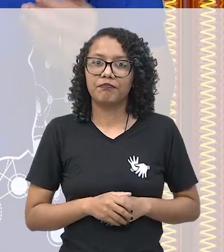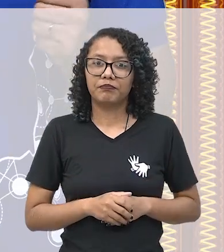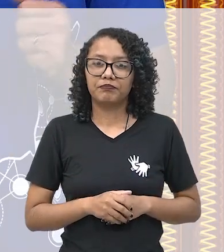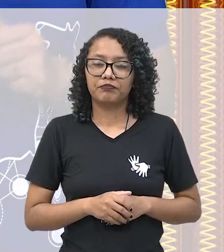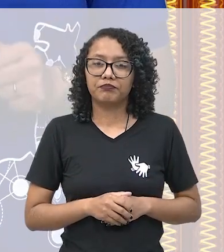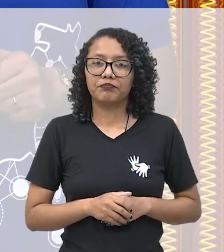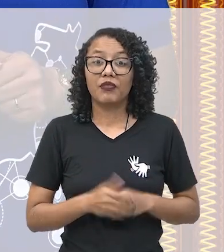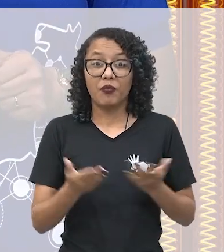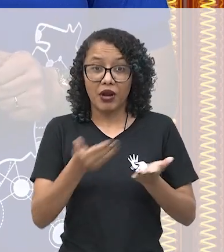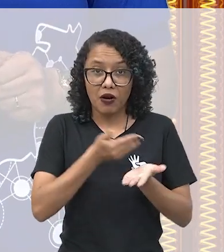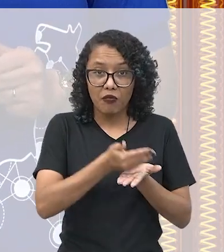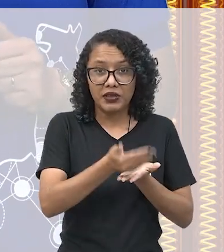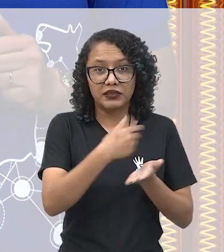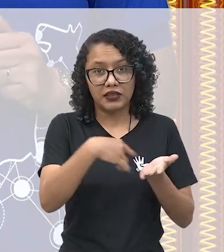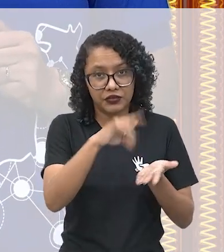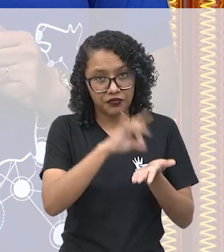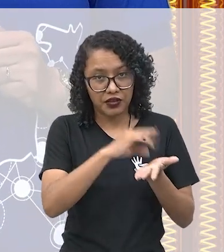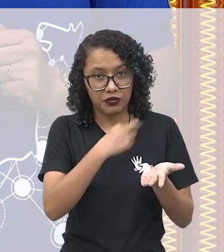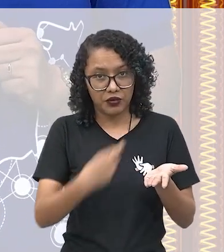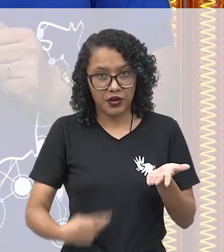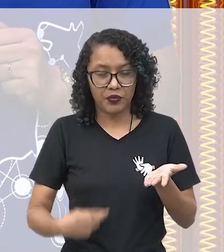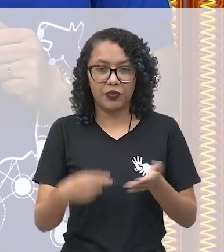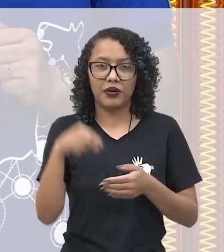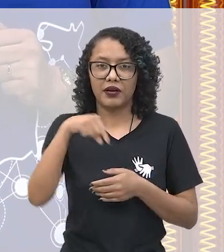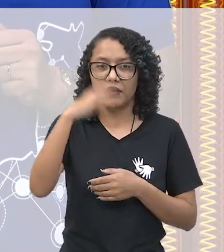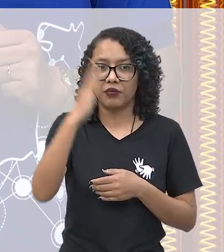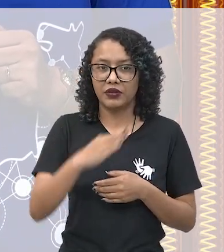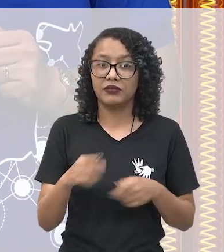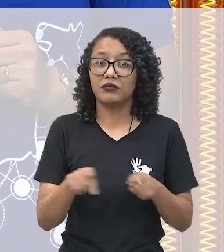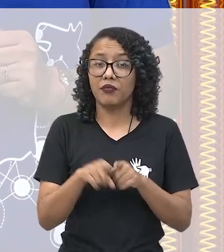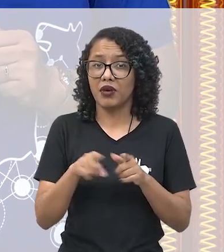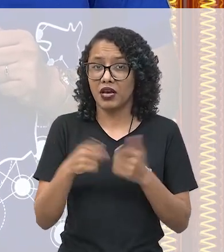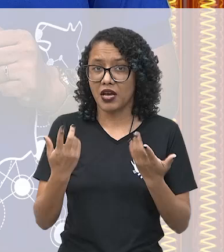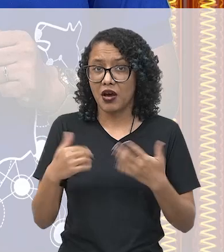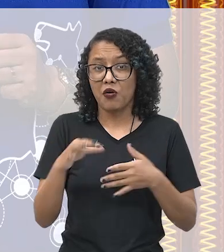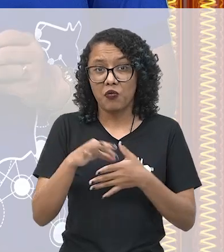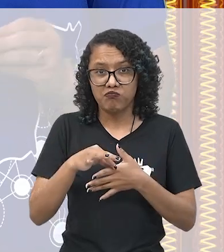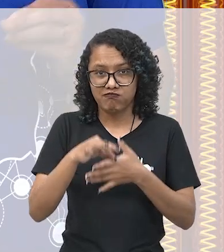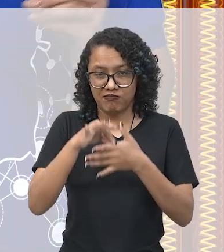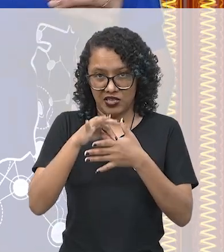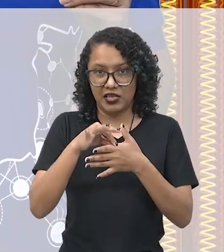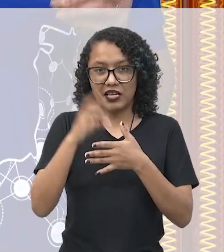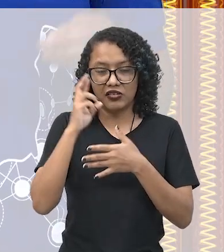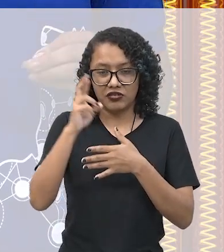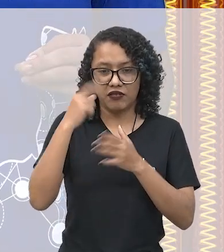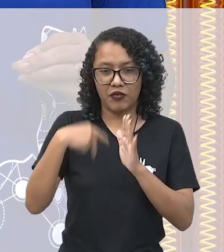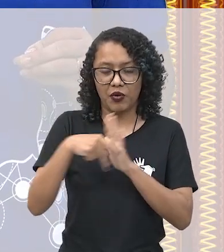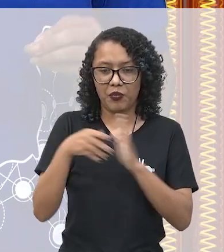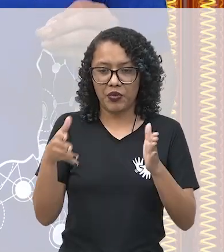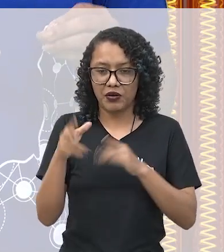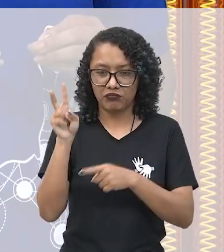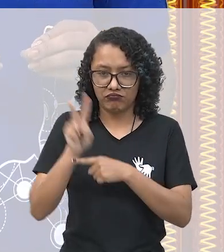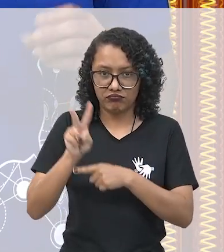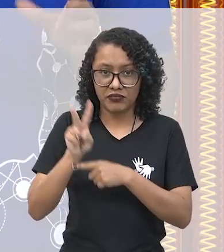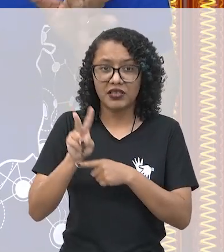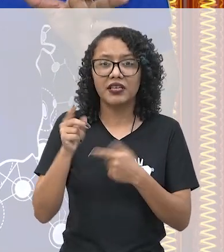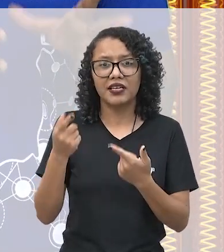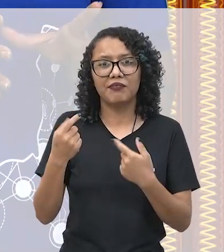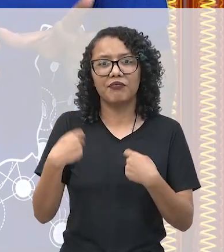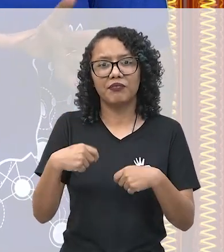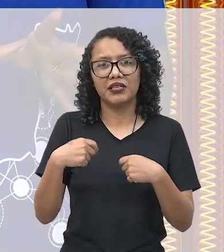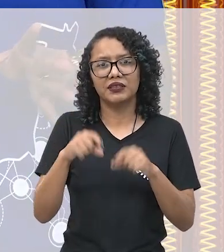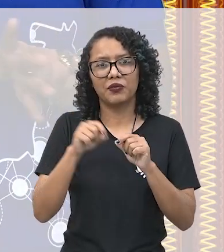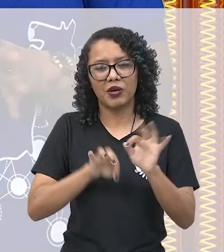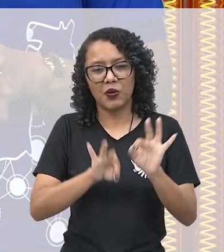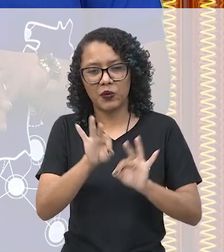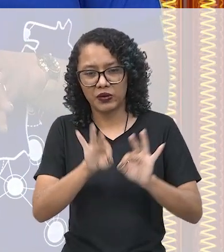Brasileira. Ele é o chefe do governo provisório e tem aí a necessidade de estabilizar o país no